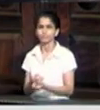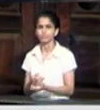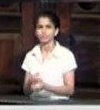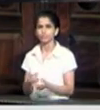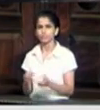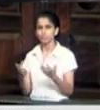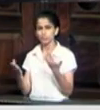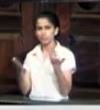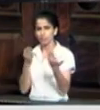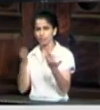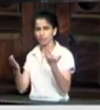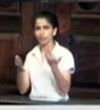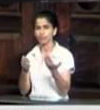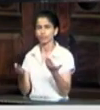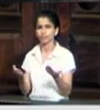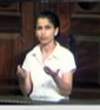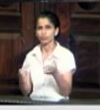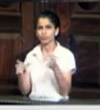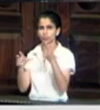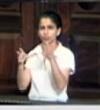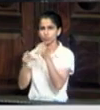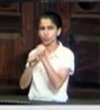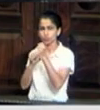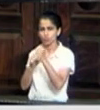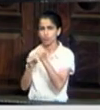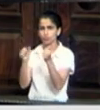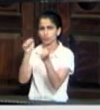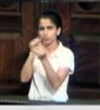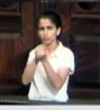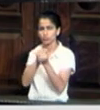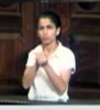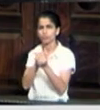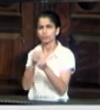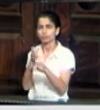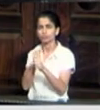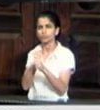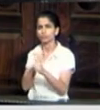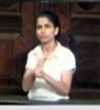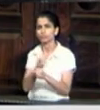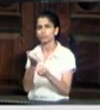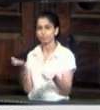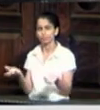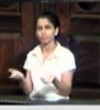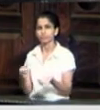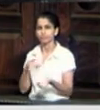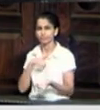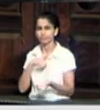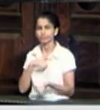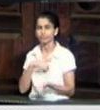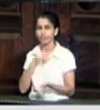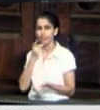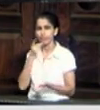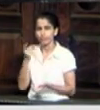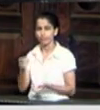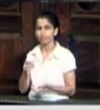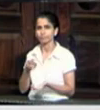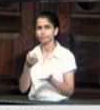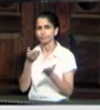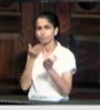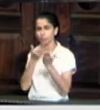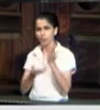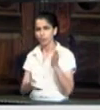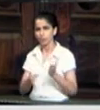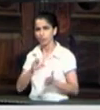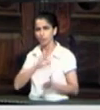de mortos com o número de feridos, nós podemos dizer que a Polícia Militar teve uma baixa